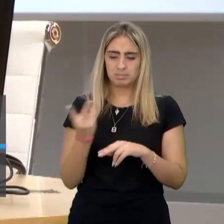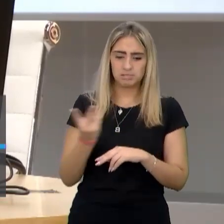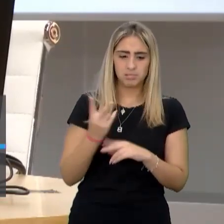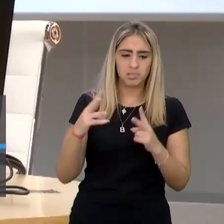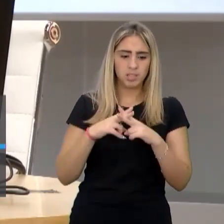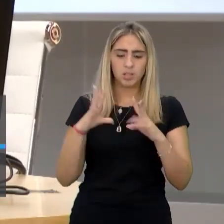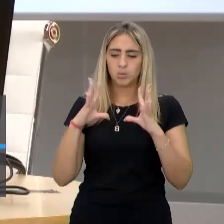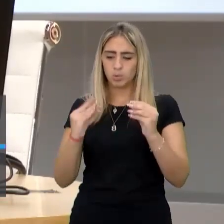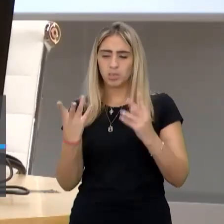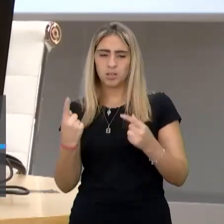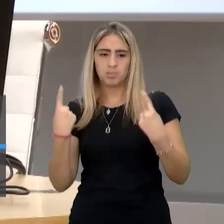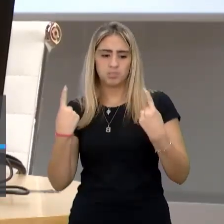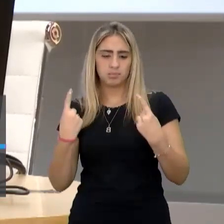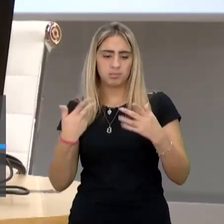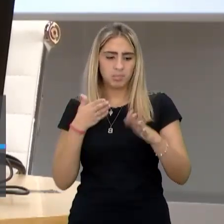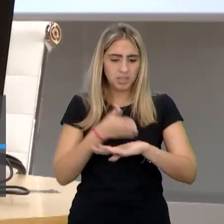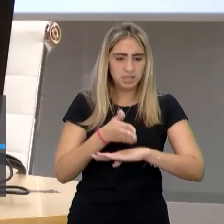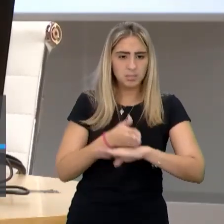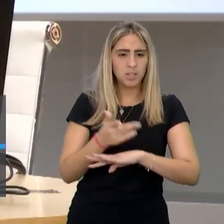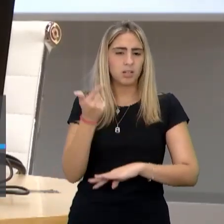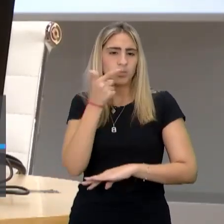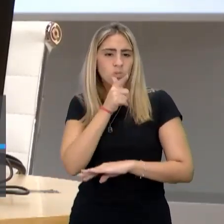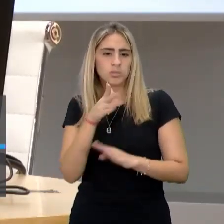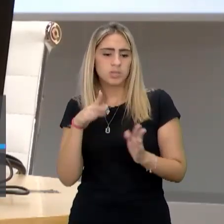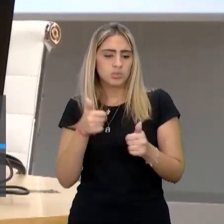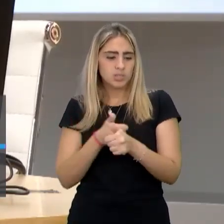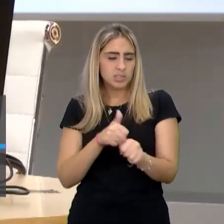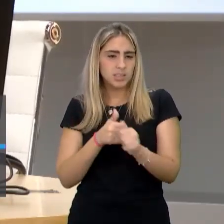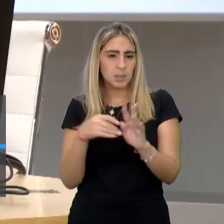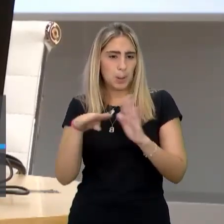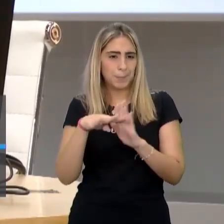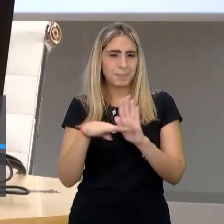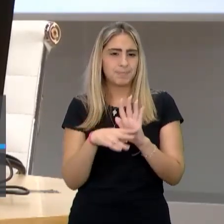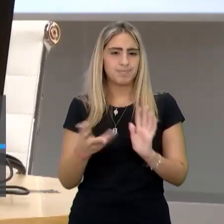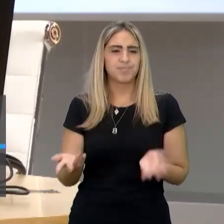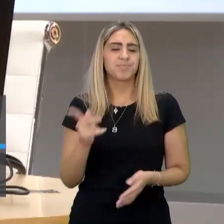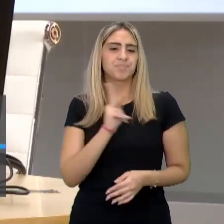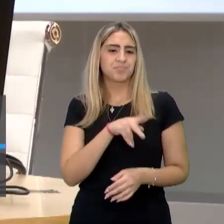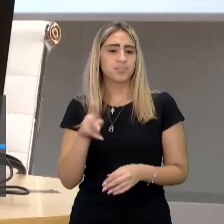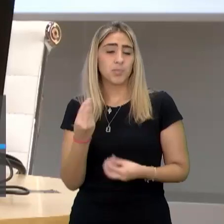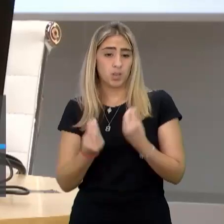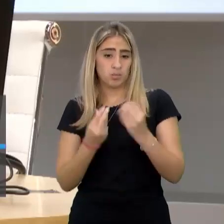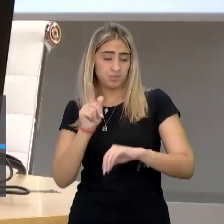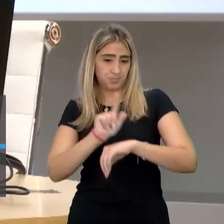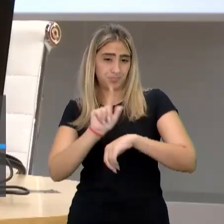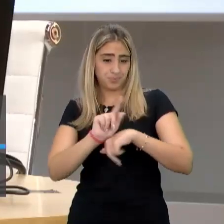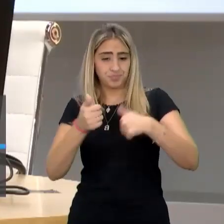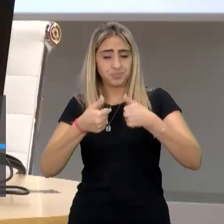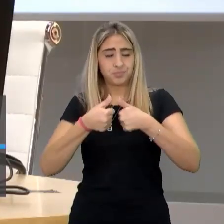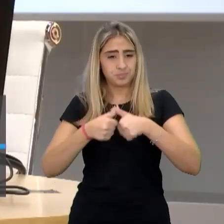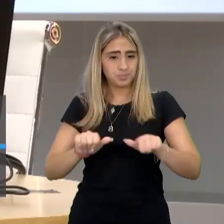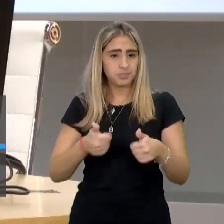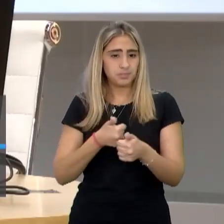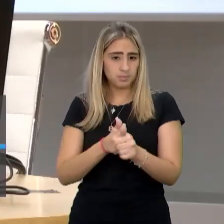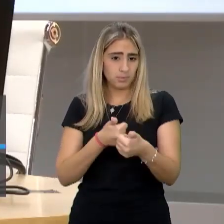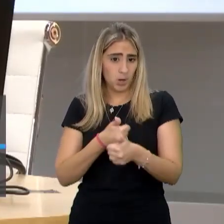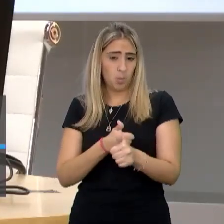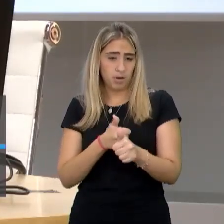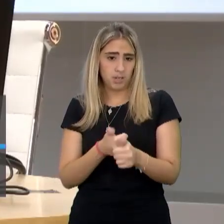mundo queria participar, não quis seguir o critério e tal. E o professor, então, como ele era o líder, ele estava acompanhando, então ele já